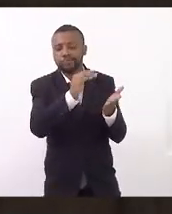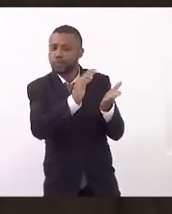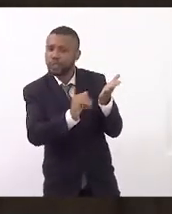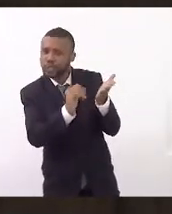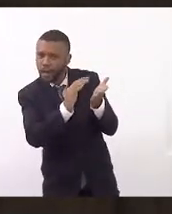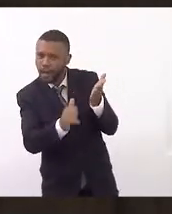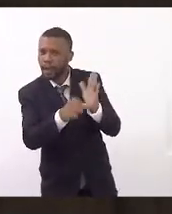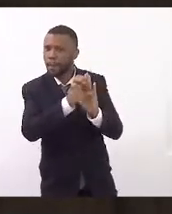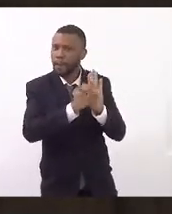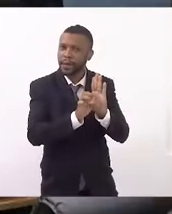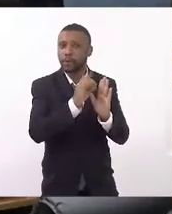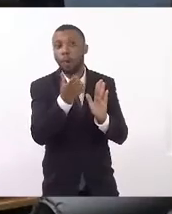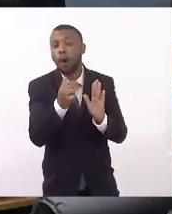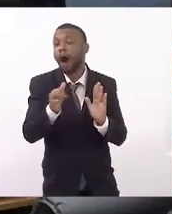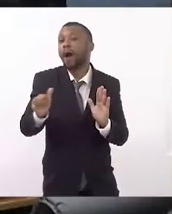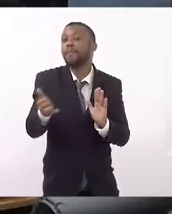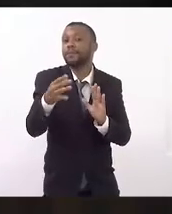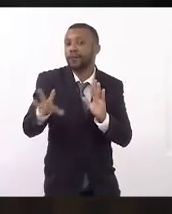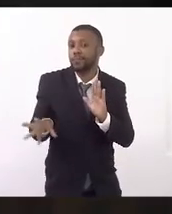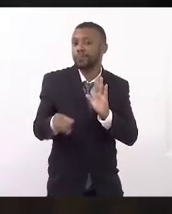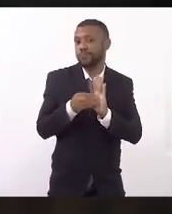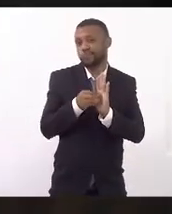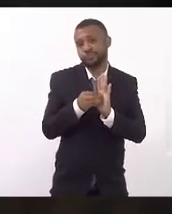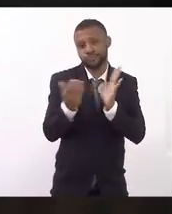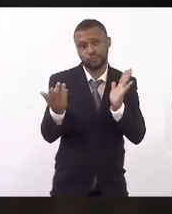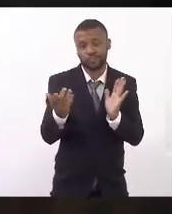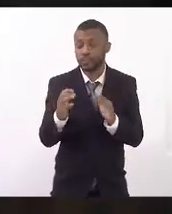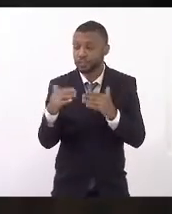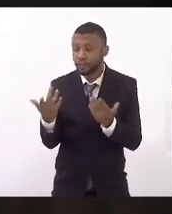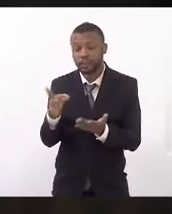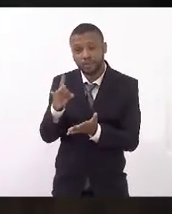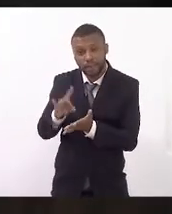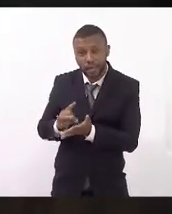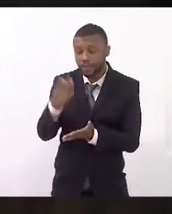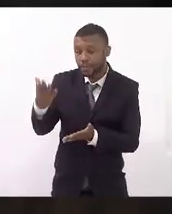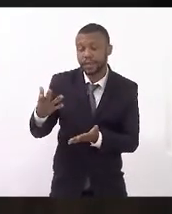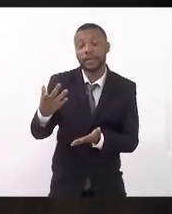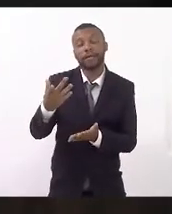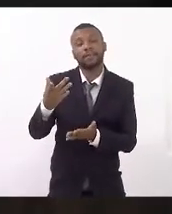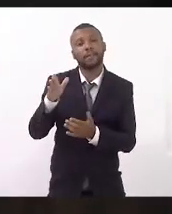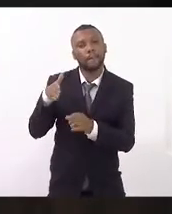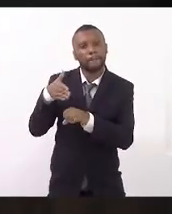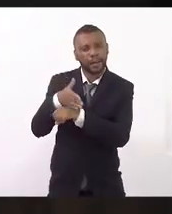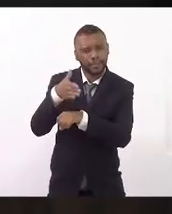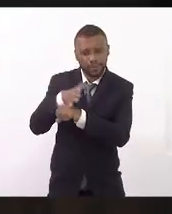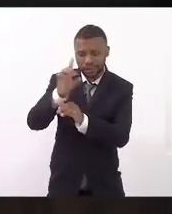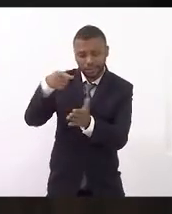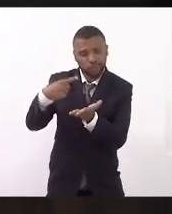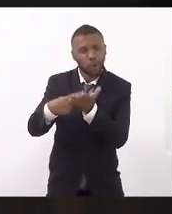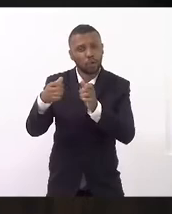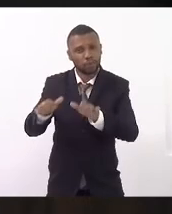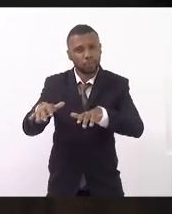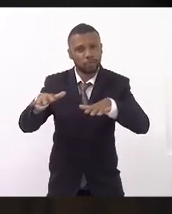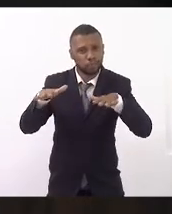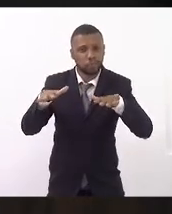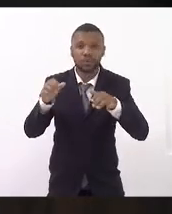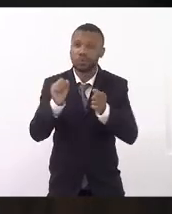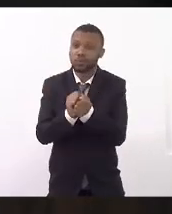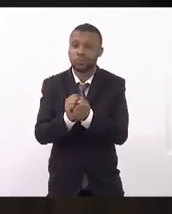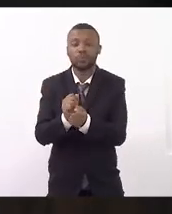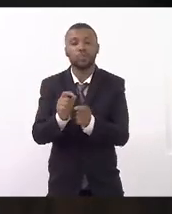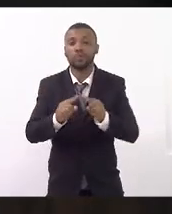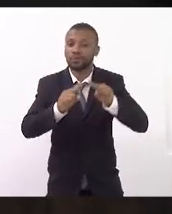nenhum, tá? Então, deputado Luiz, na verdade, Vossa Excelência participou daquele encontro com os técnicos,